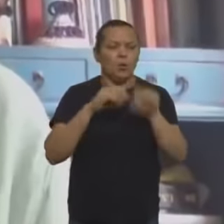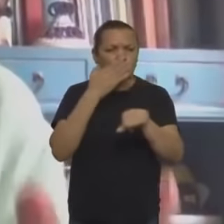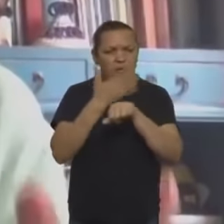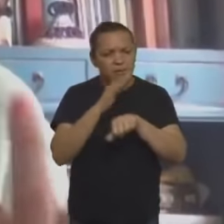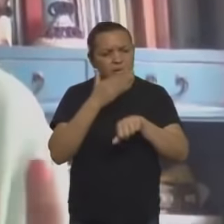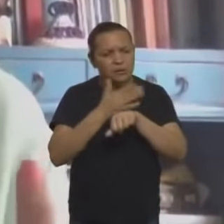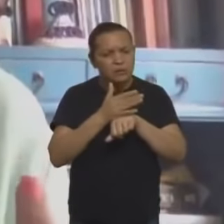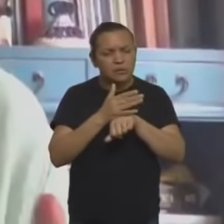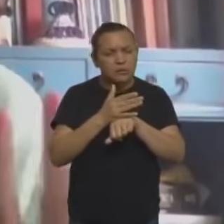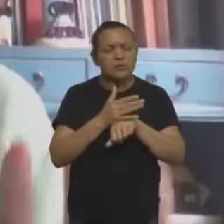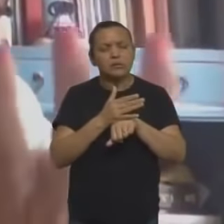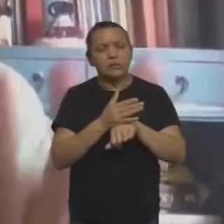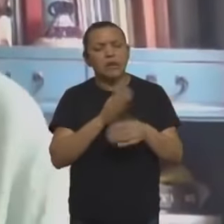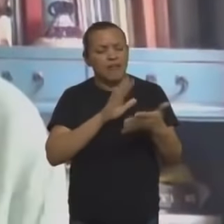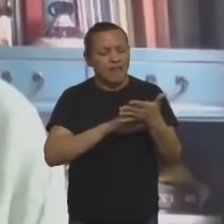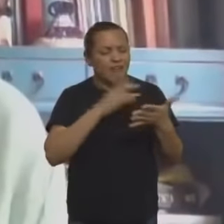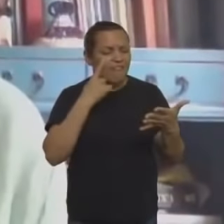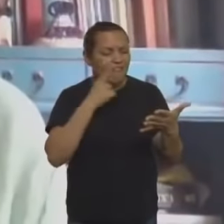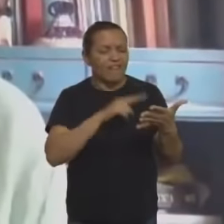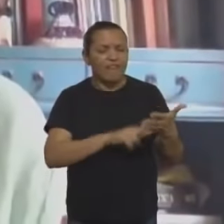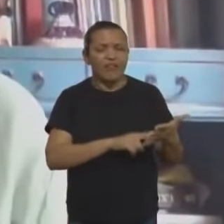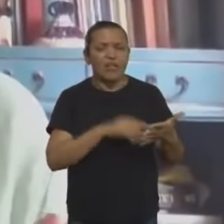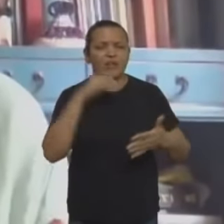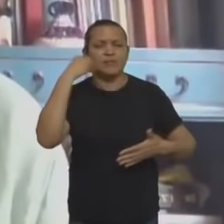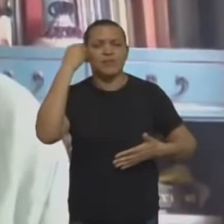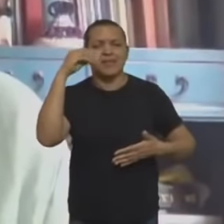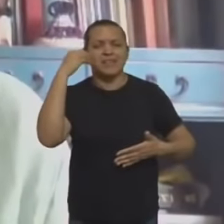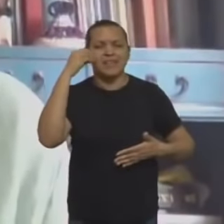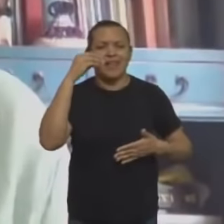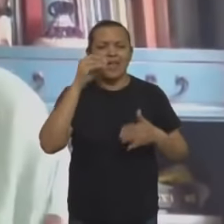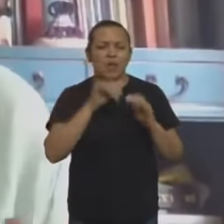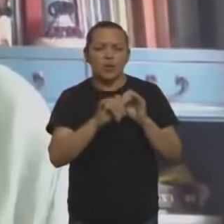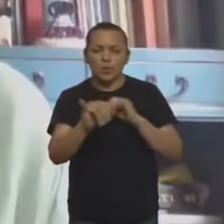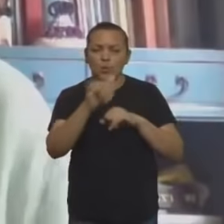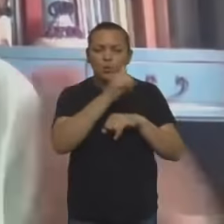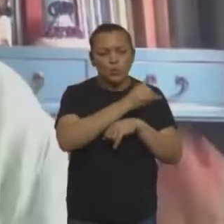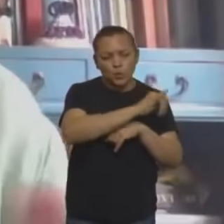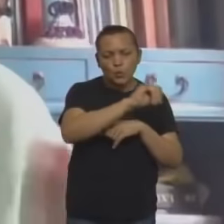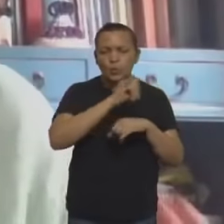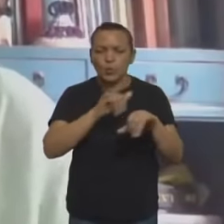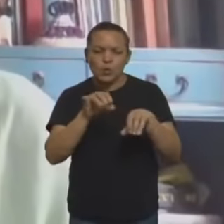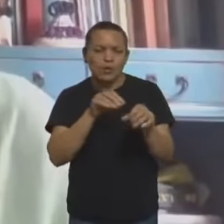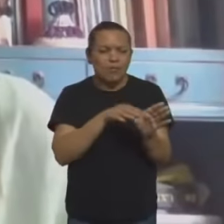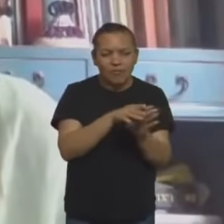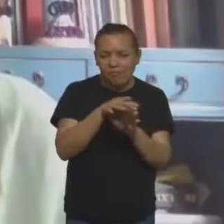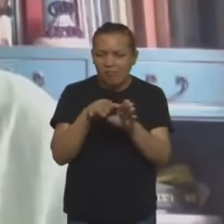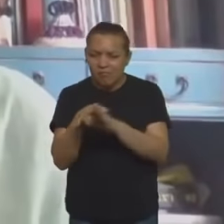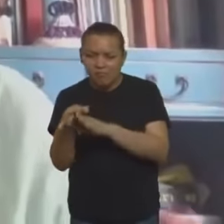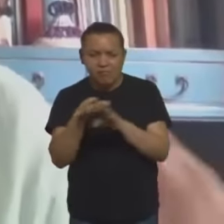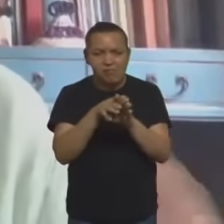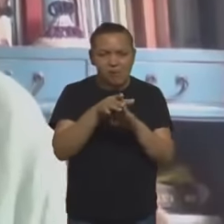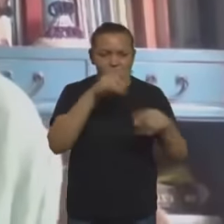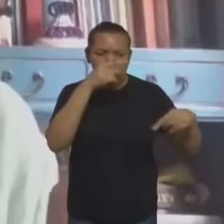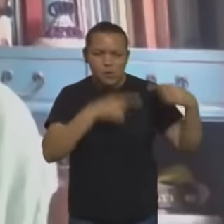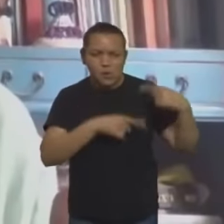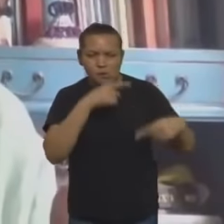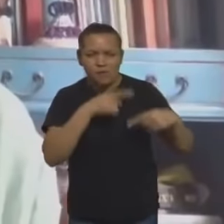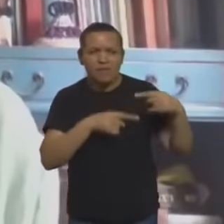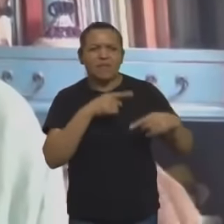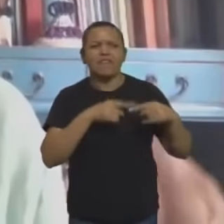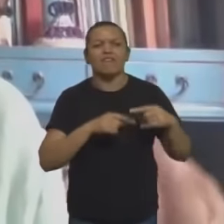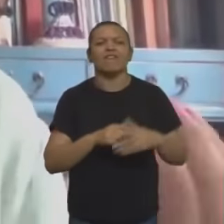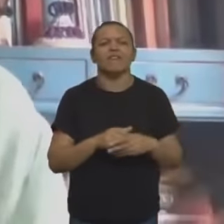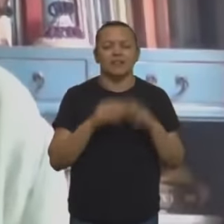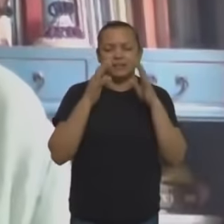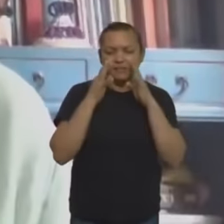as situações na mão, vocês vão ter as situações e as orientações de como conduzir aquele conflito, onde os dois lados sejam